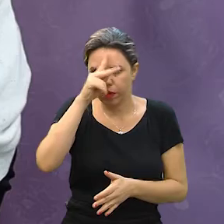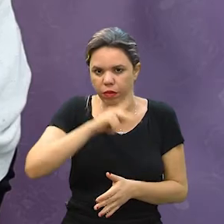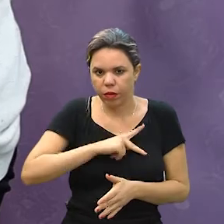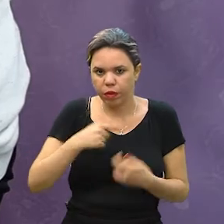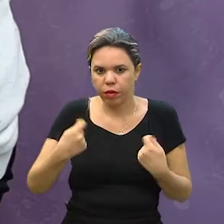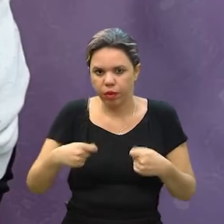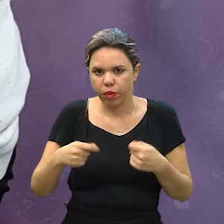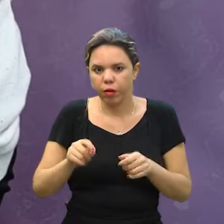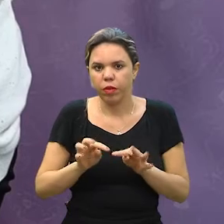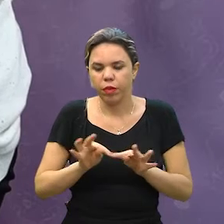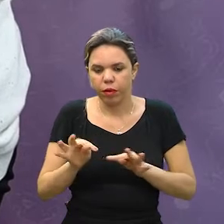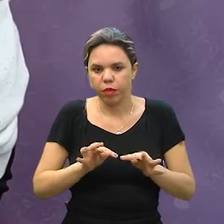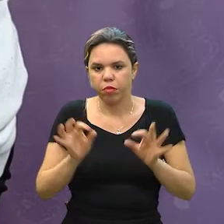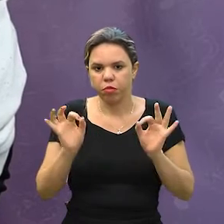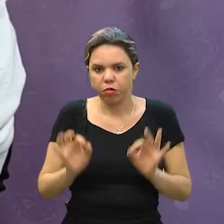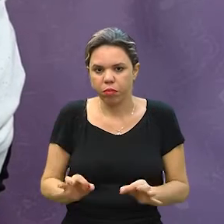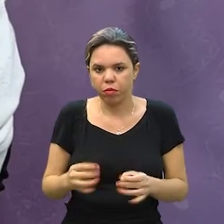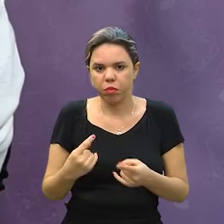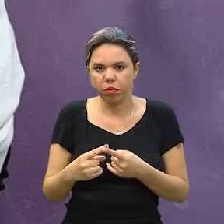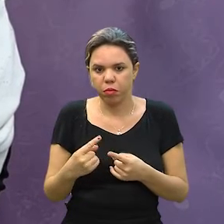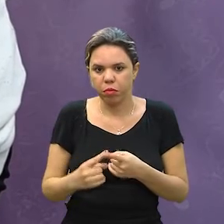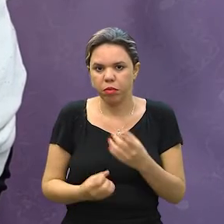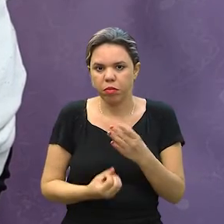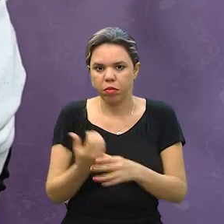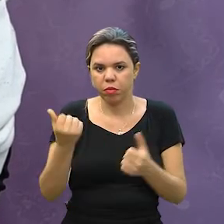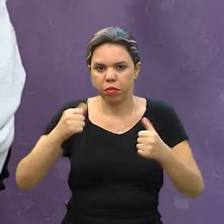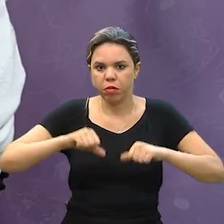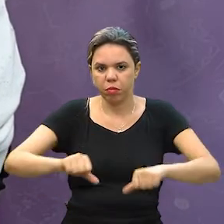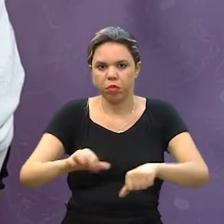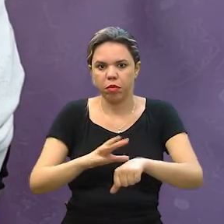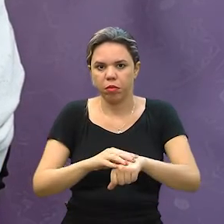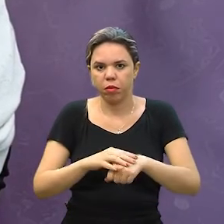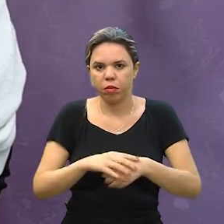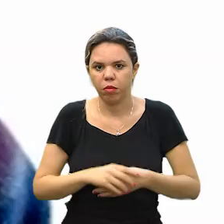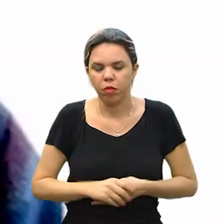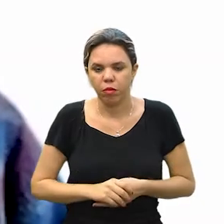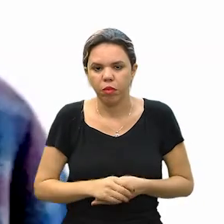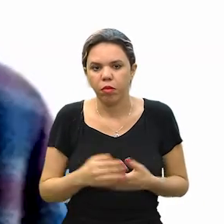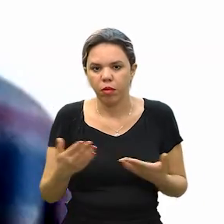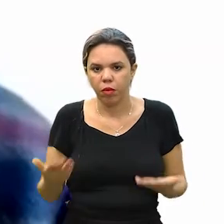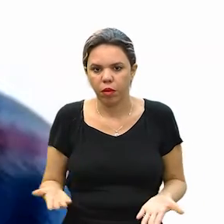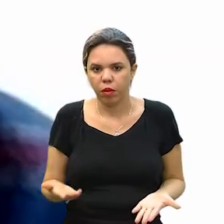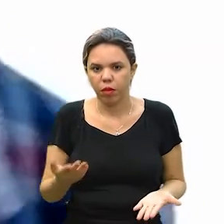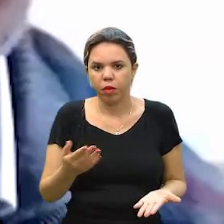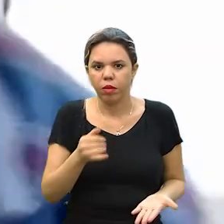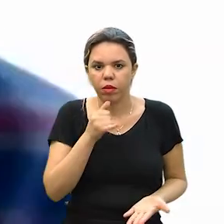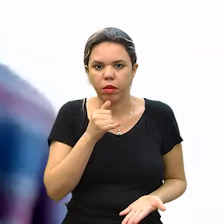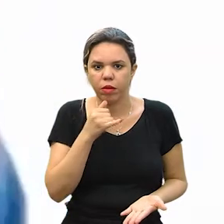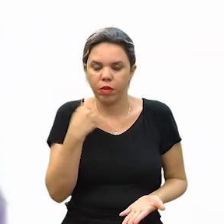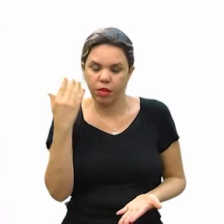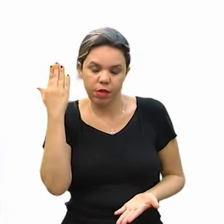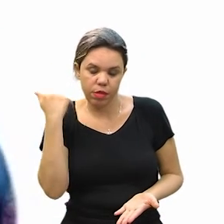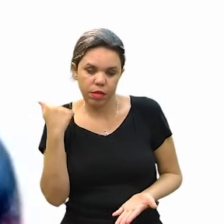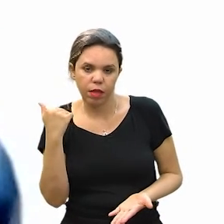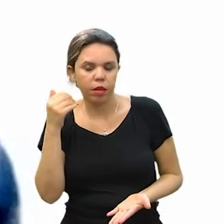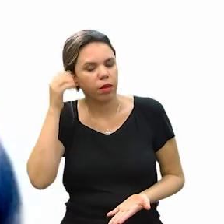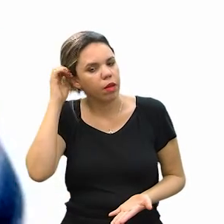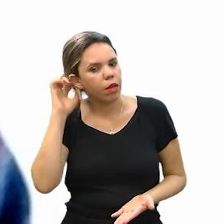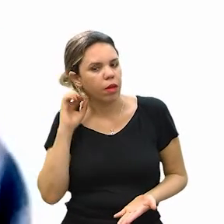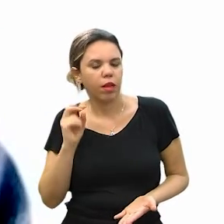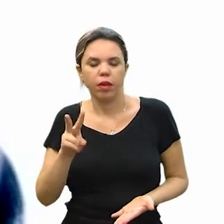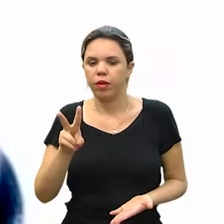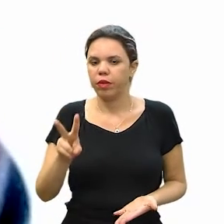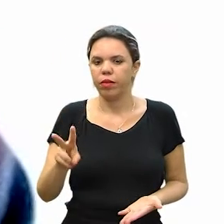automedicação. E precisa fazer o tratamento corretamente, porque ela pode vir a piorar essa doença? Quando o ideal, como a gente sabe que